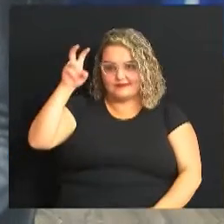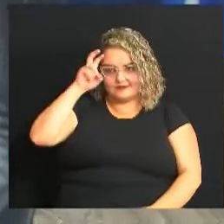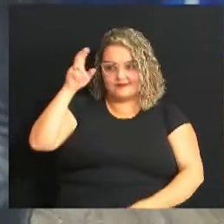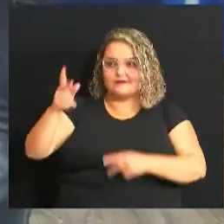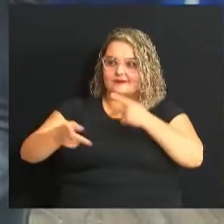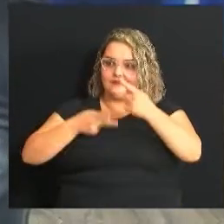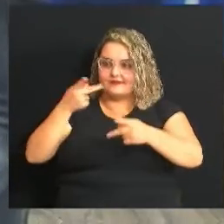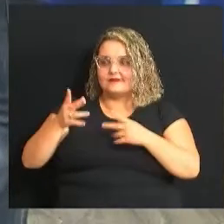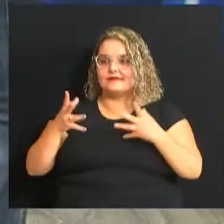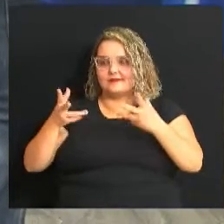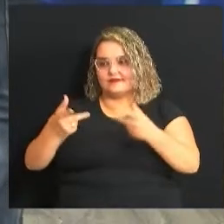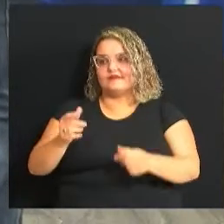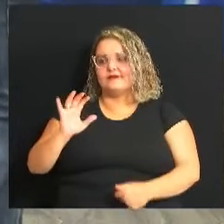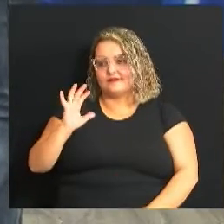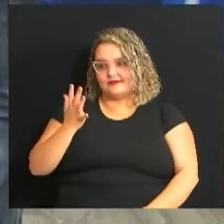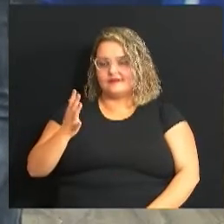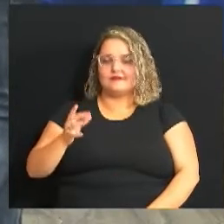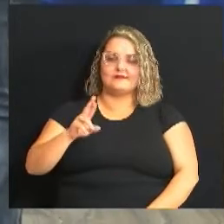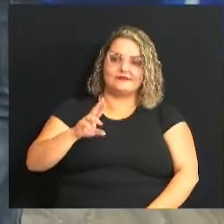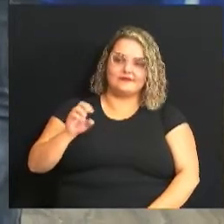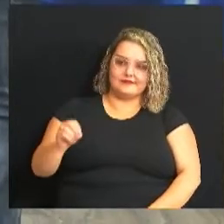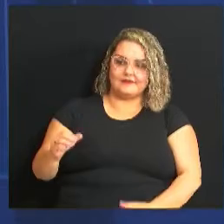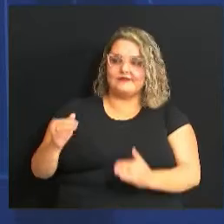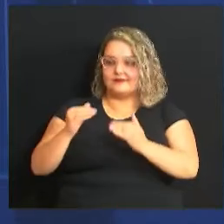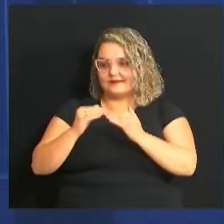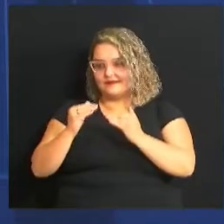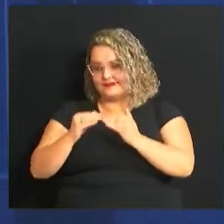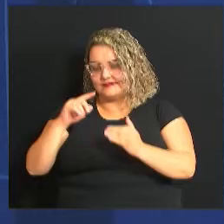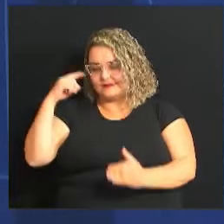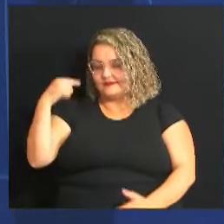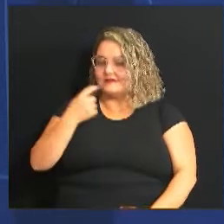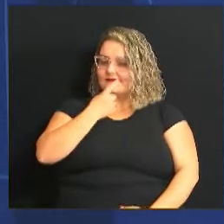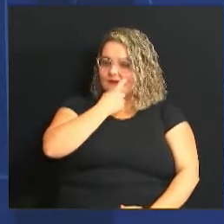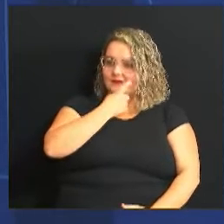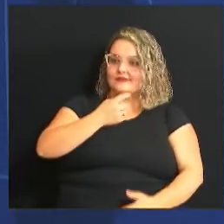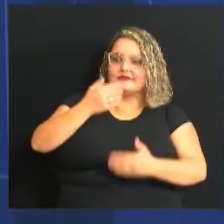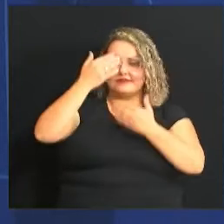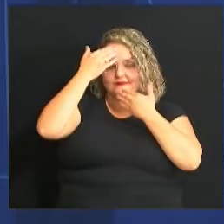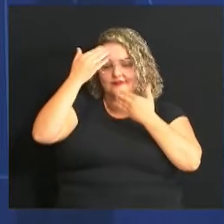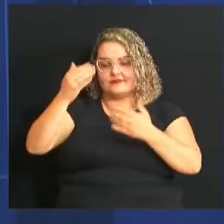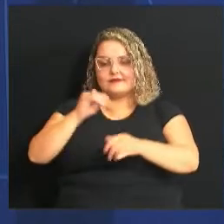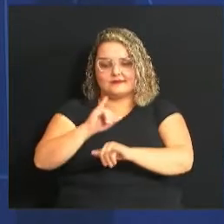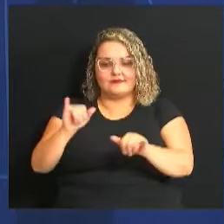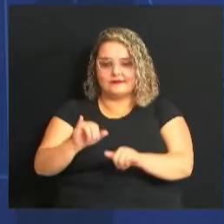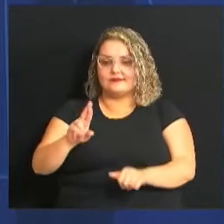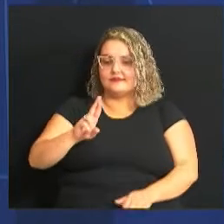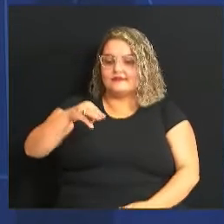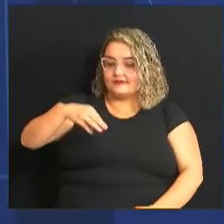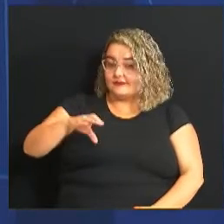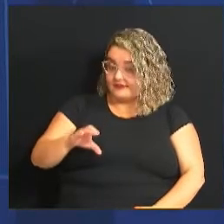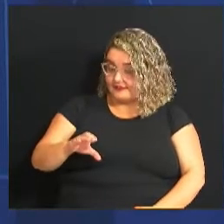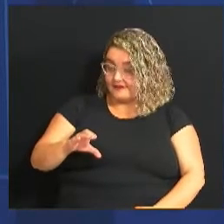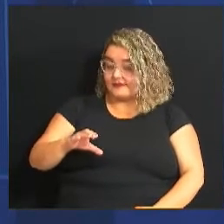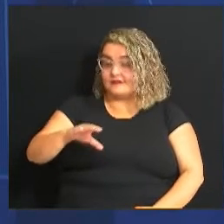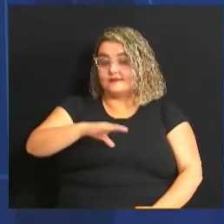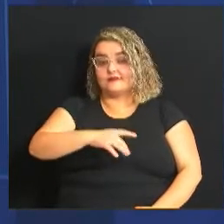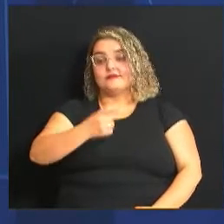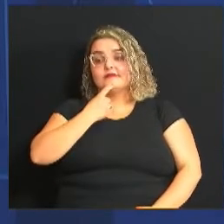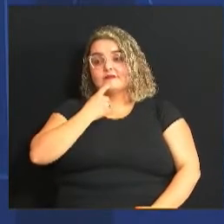tudo o que aconteceu na reunião ordinária. Combinado então, Mirna Abreu. Muito obrigado pelas notícias da Metrópole e também do